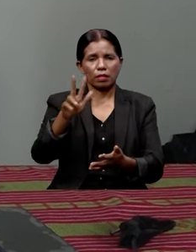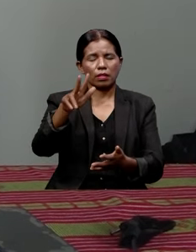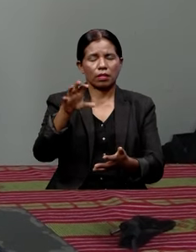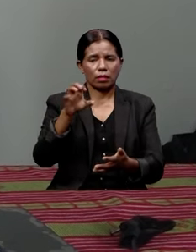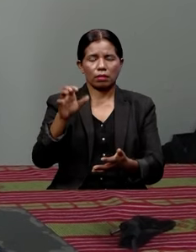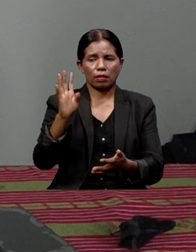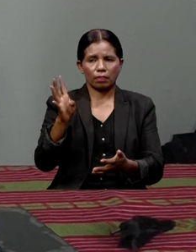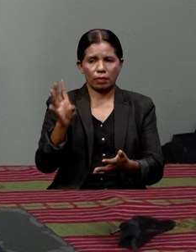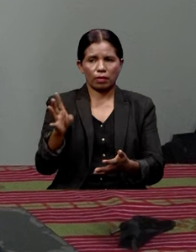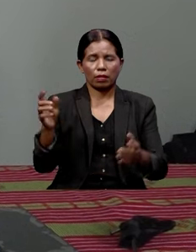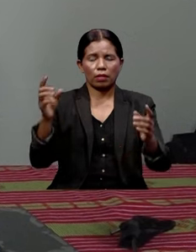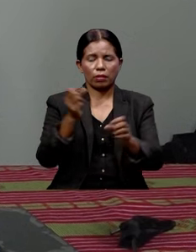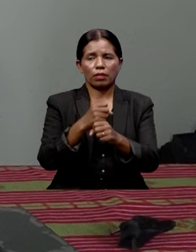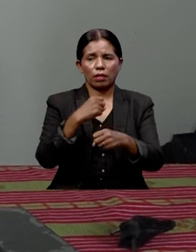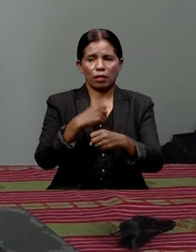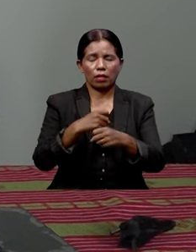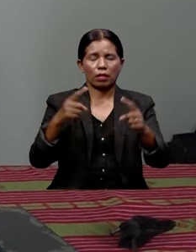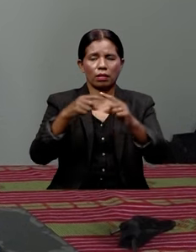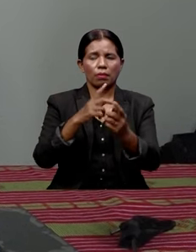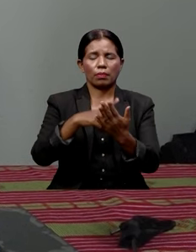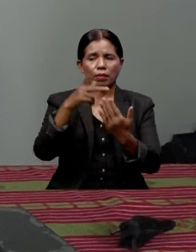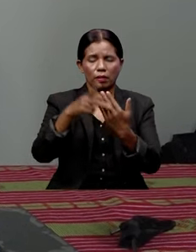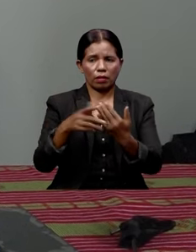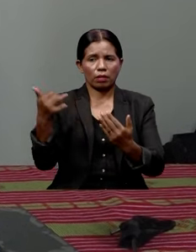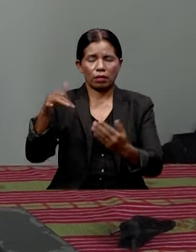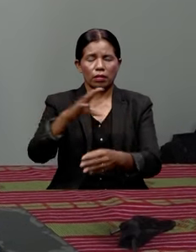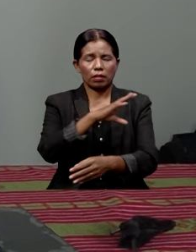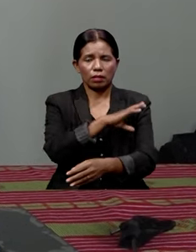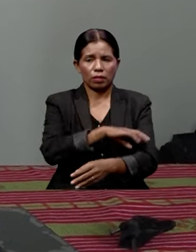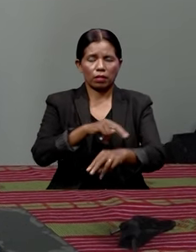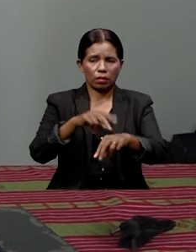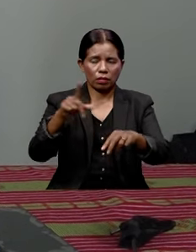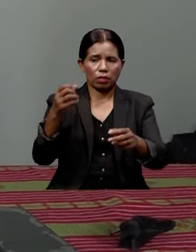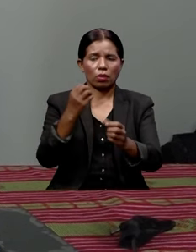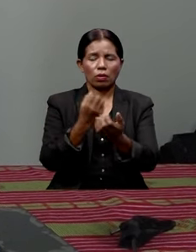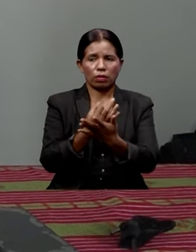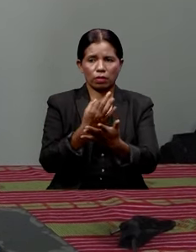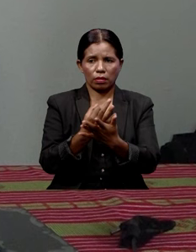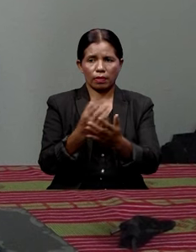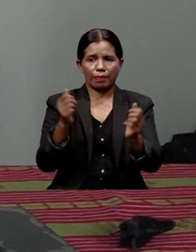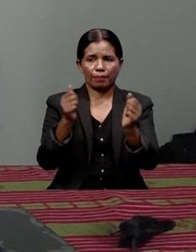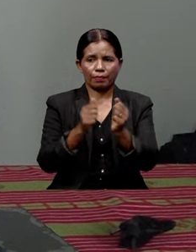ambapulu. Hori financia, va programa Sira, Segurança Nacional, hornia orçamento,